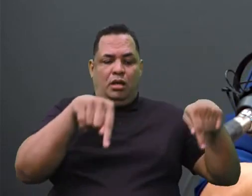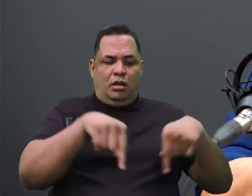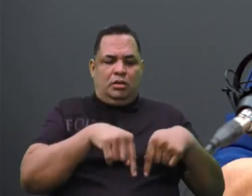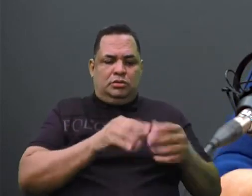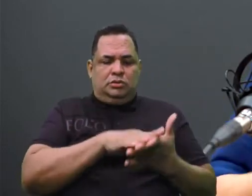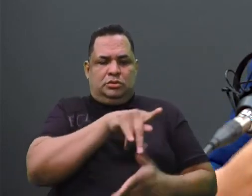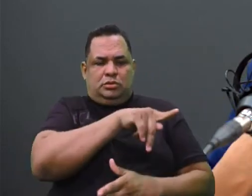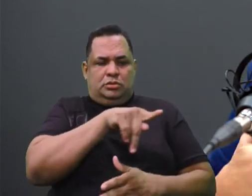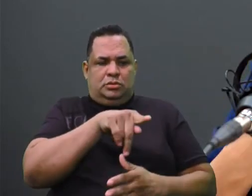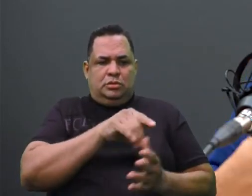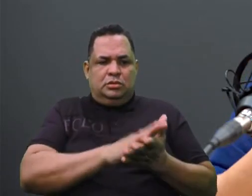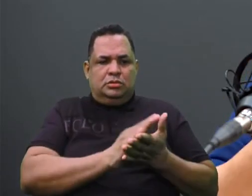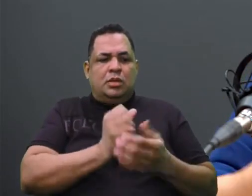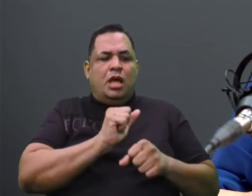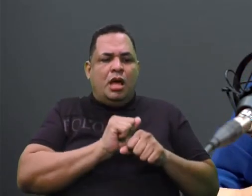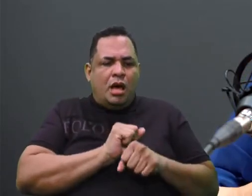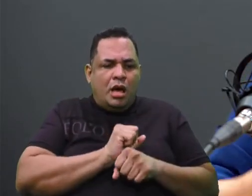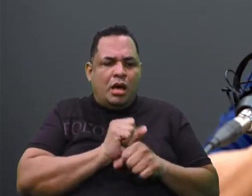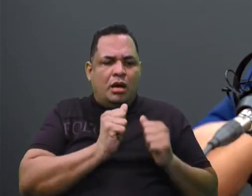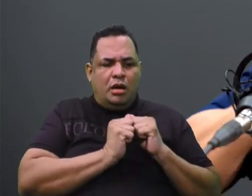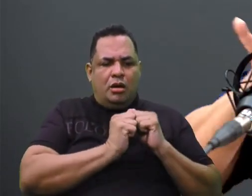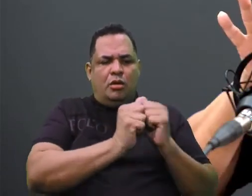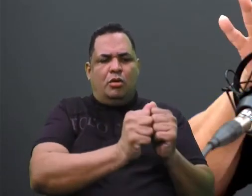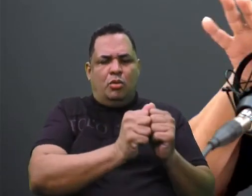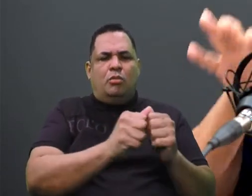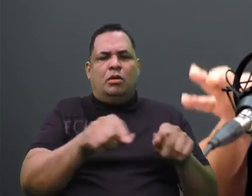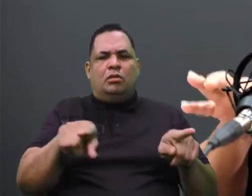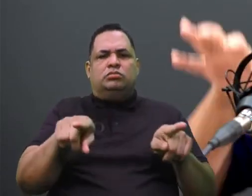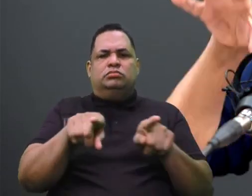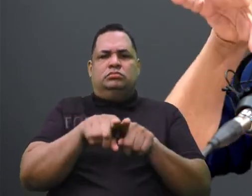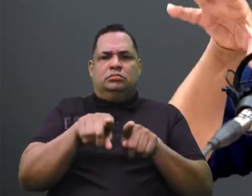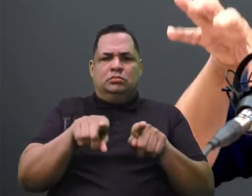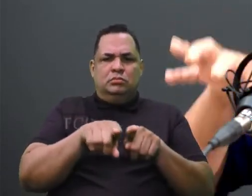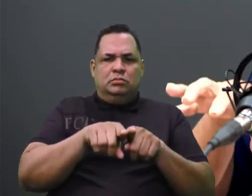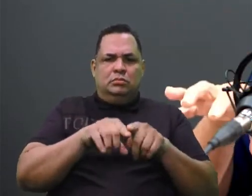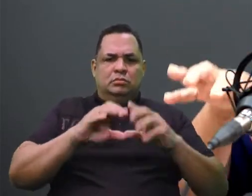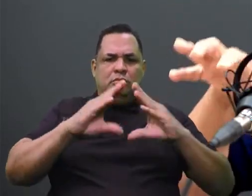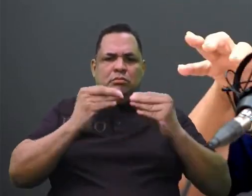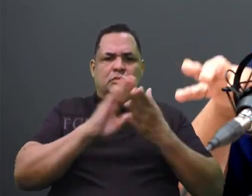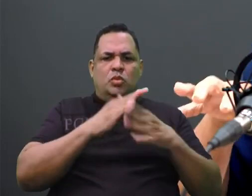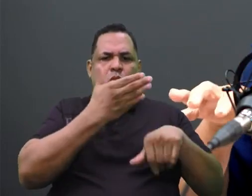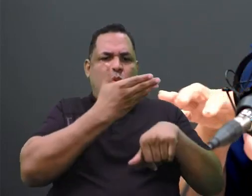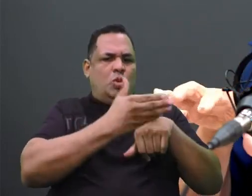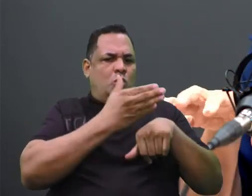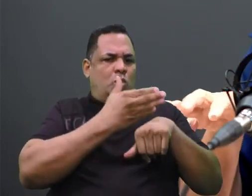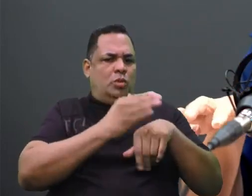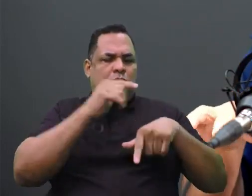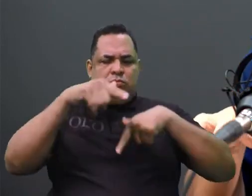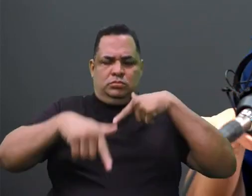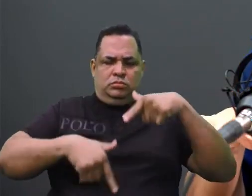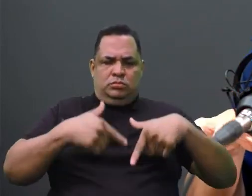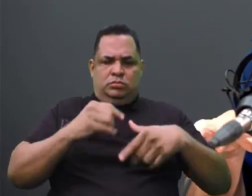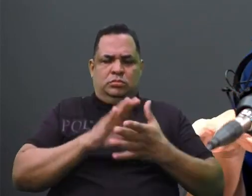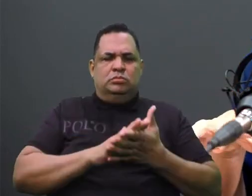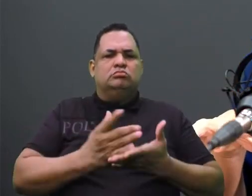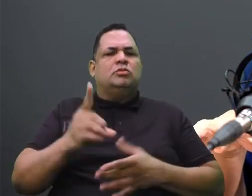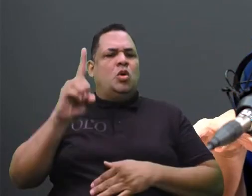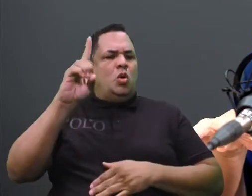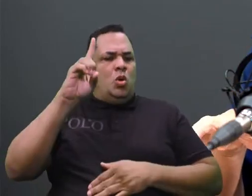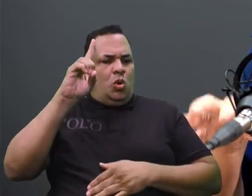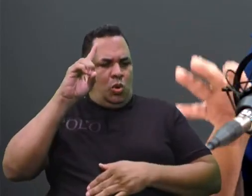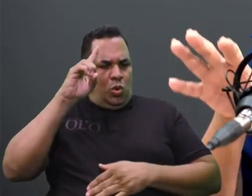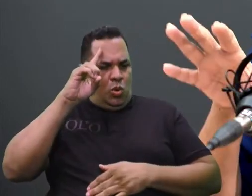essa professora para acompanhá-la ao mesmo tempo, tudo treinamento em serviço. Toda